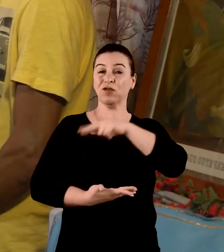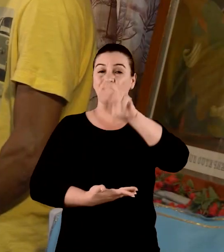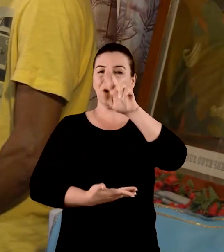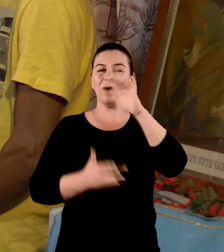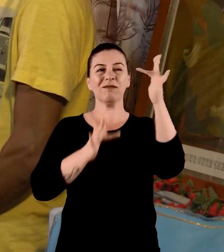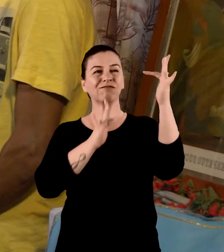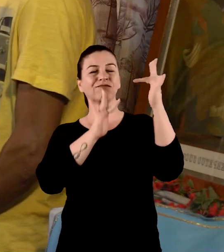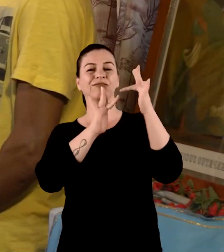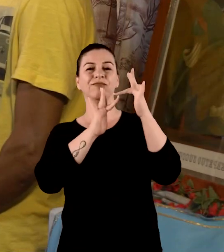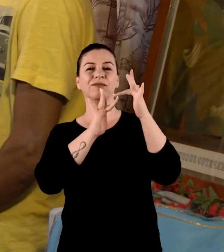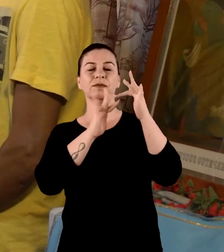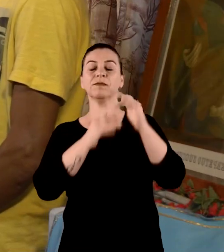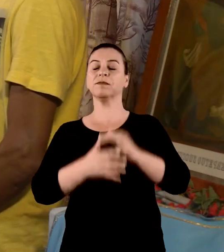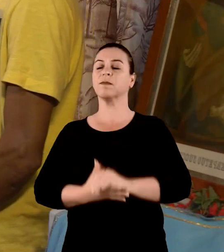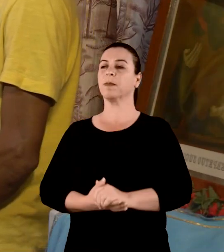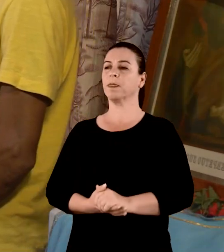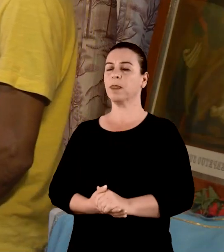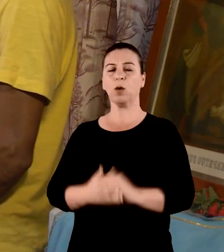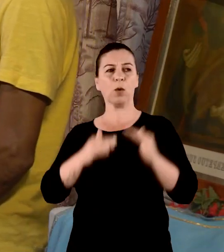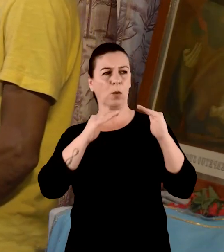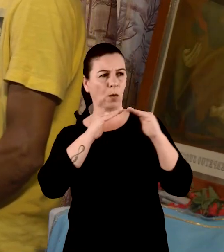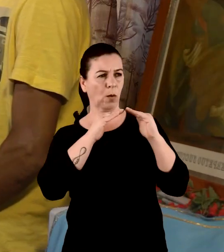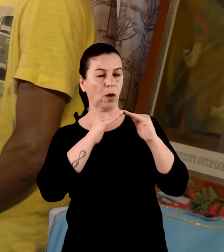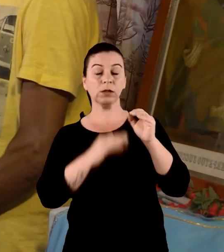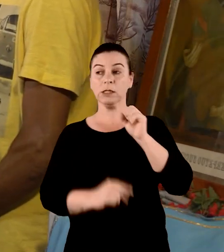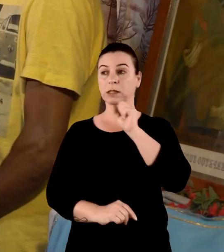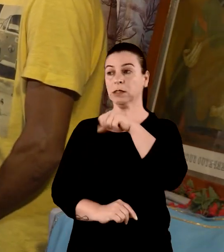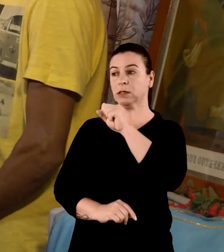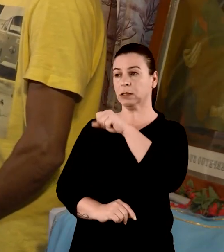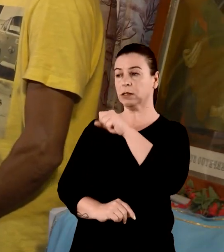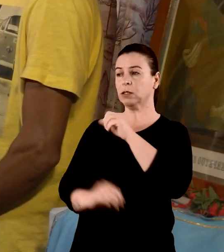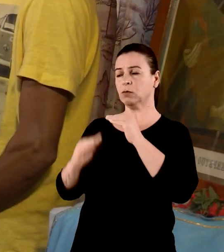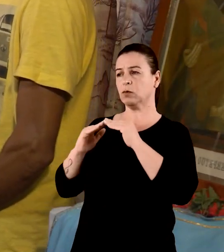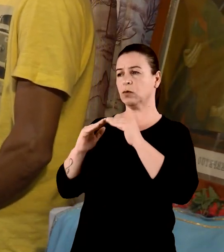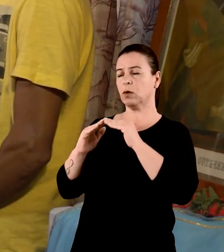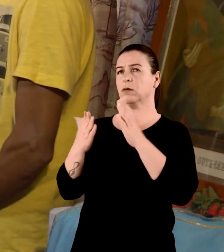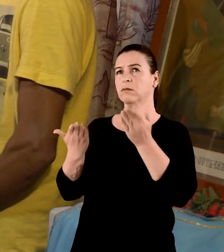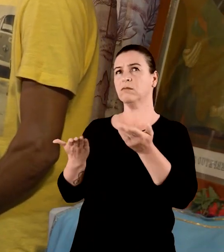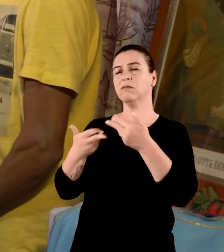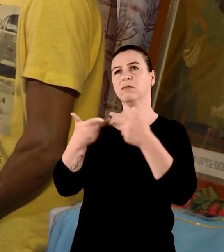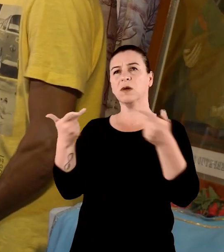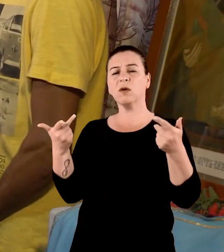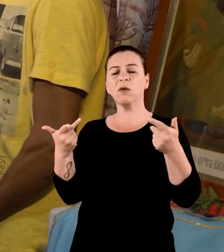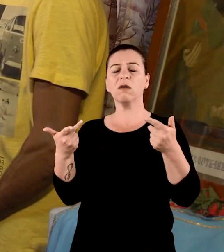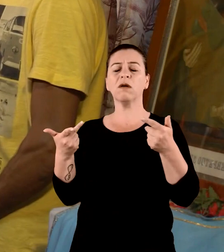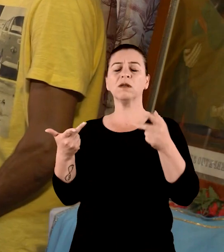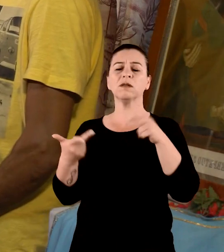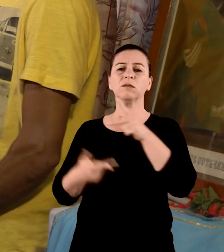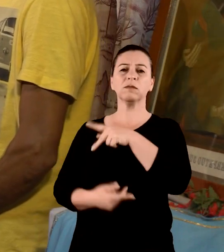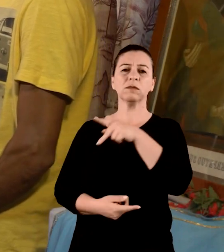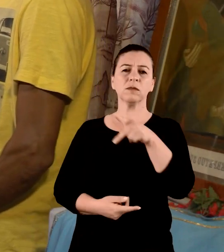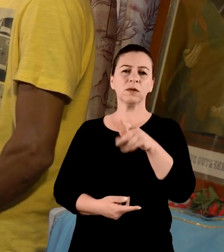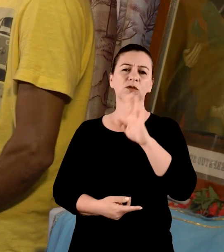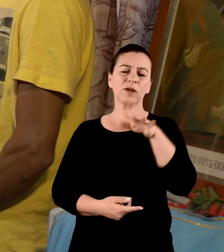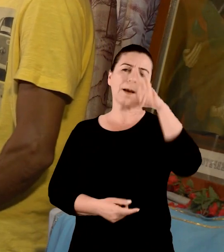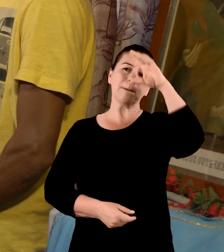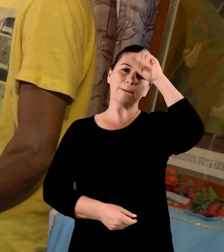Religião é religar. Concorda comigo? Sim, claro. Não é? Uma coisa assim, professora, que